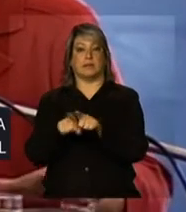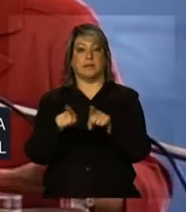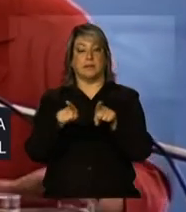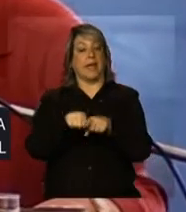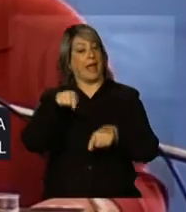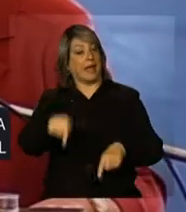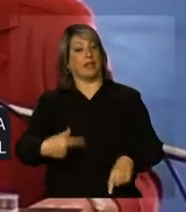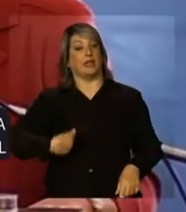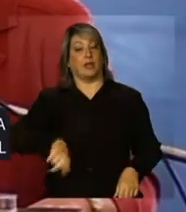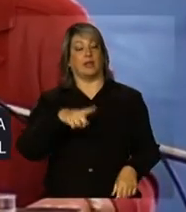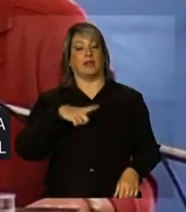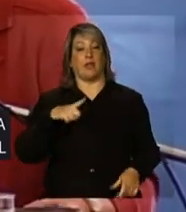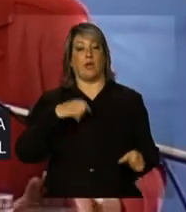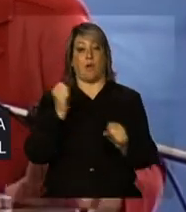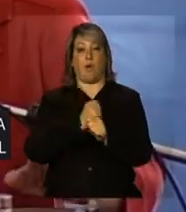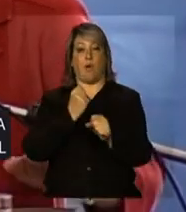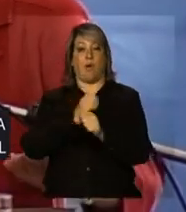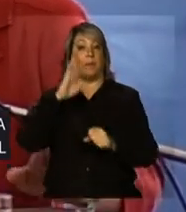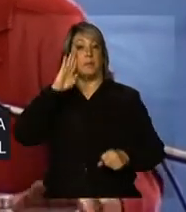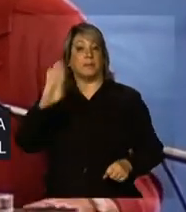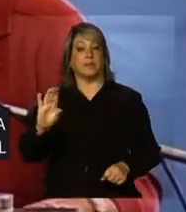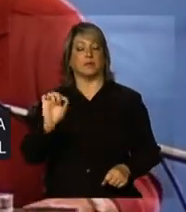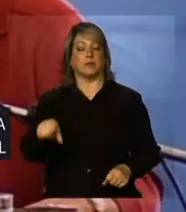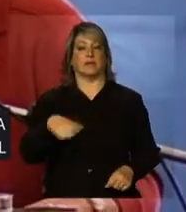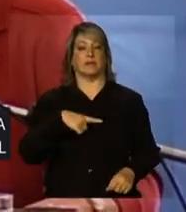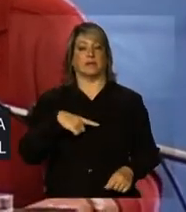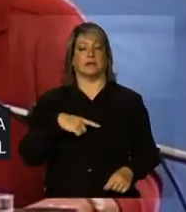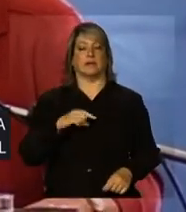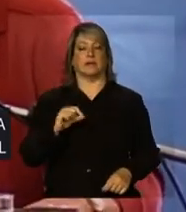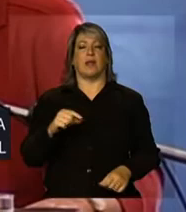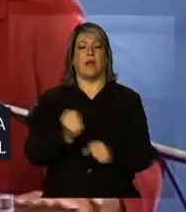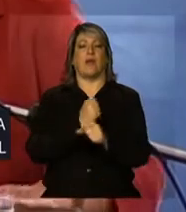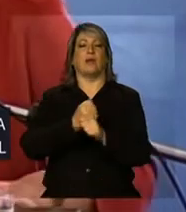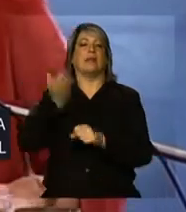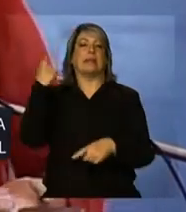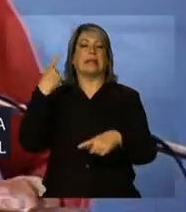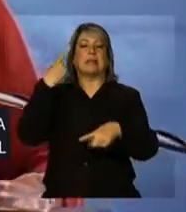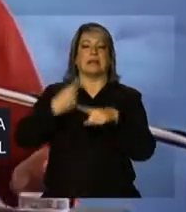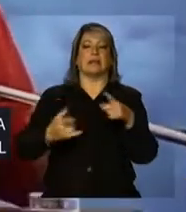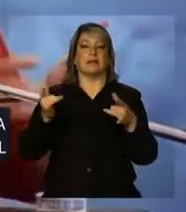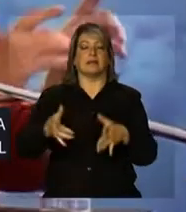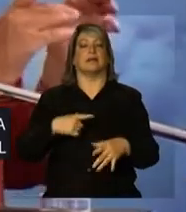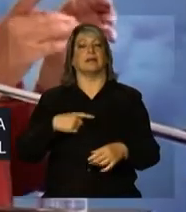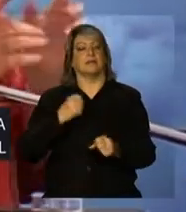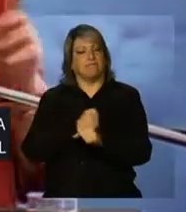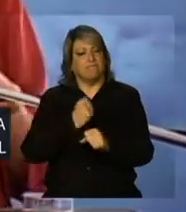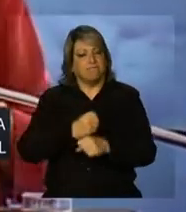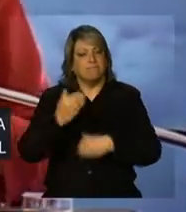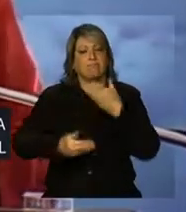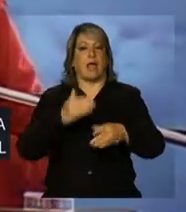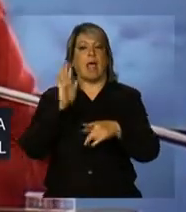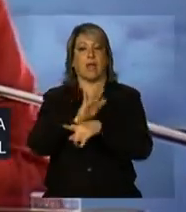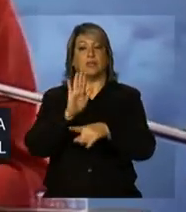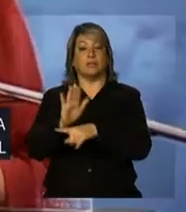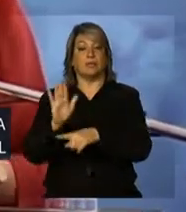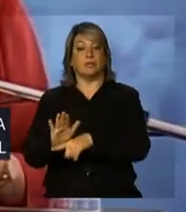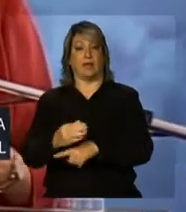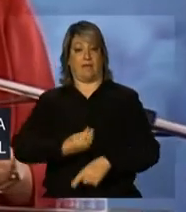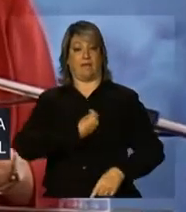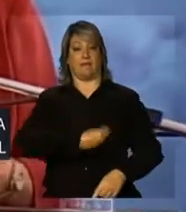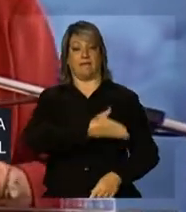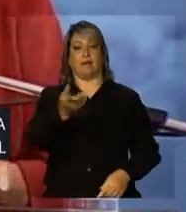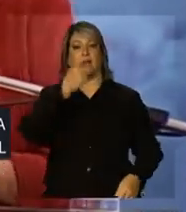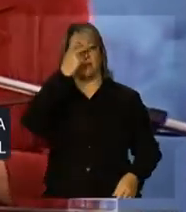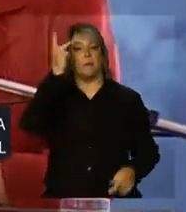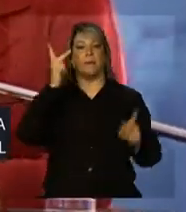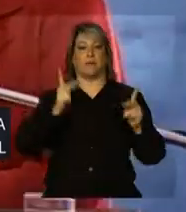uma obra fundamental gargalos da infraestrutura que beneficiam as condições de vida da